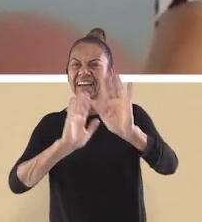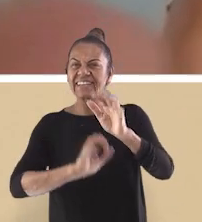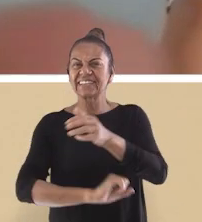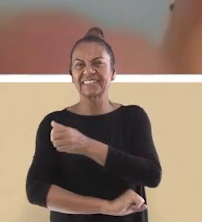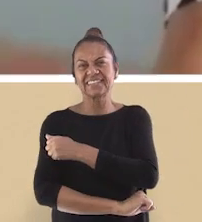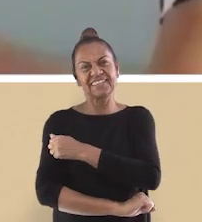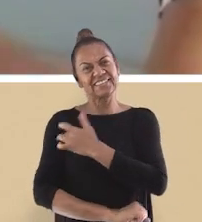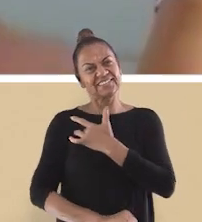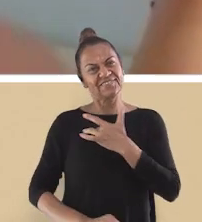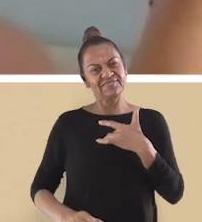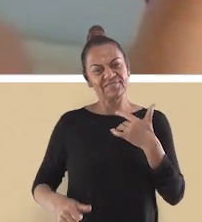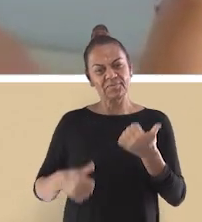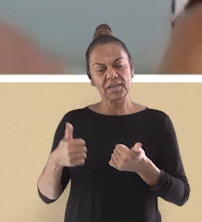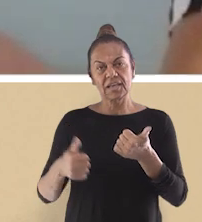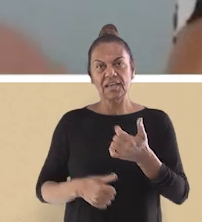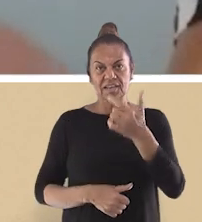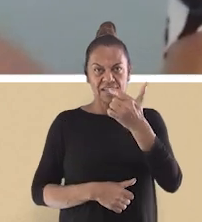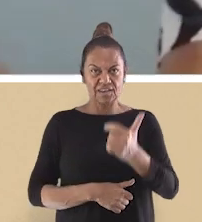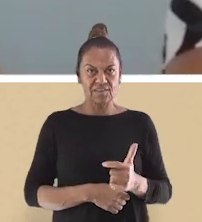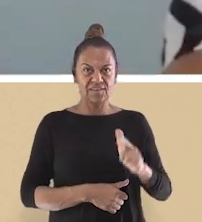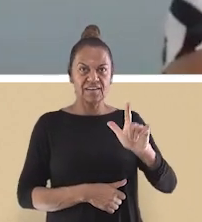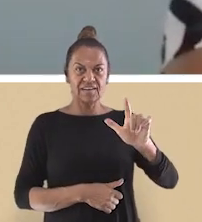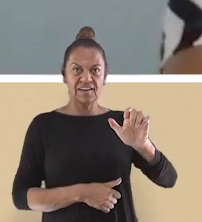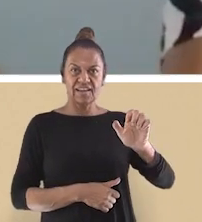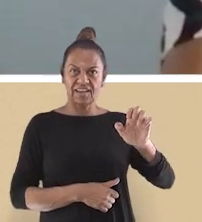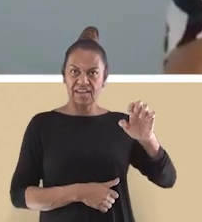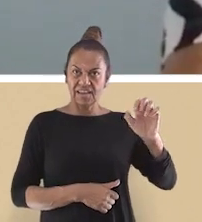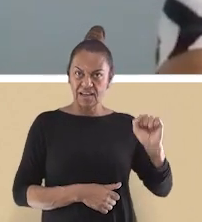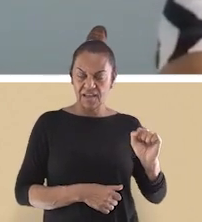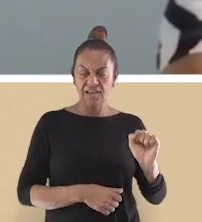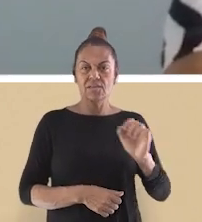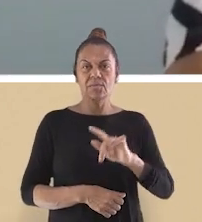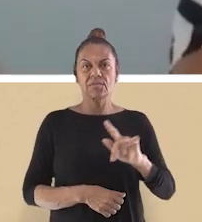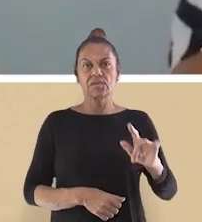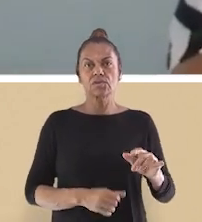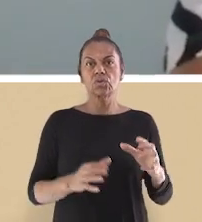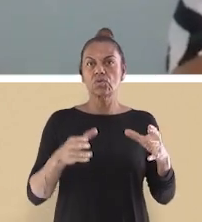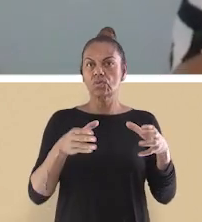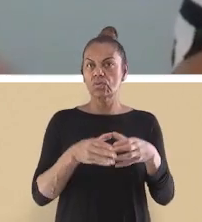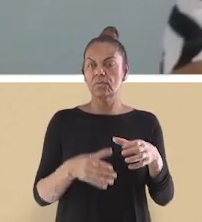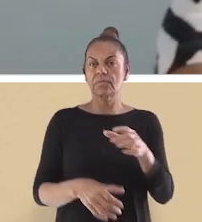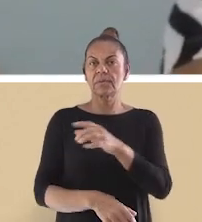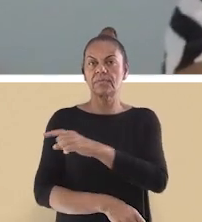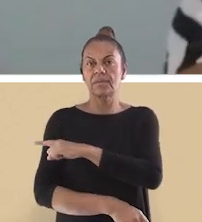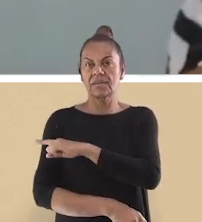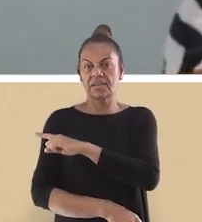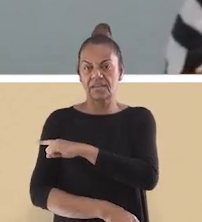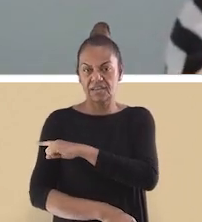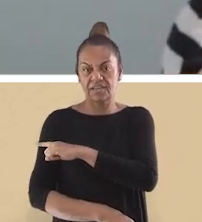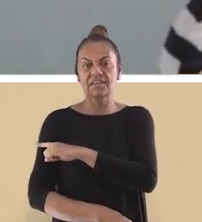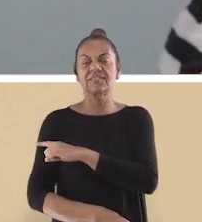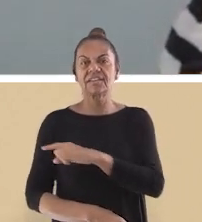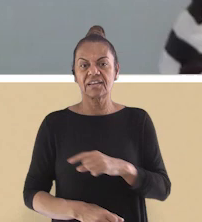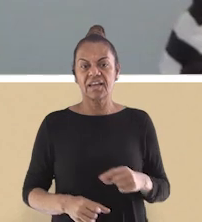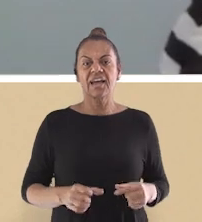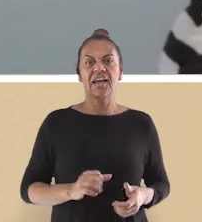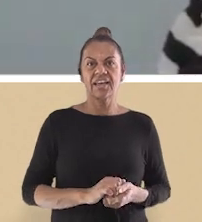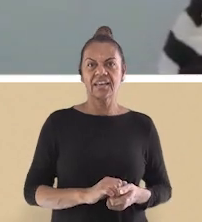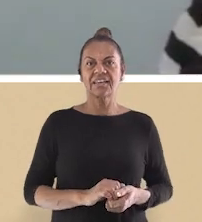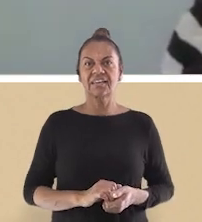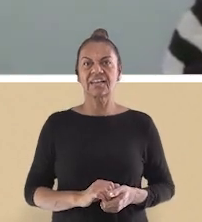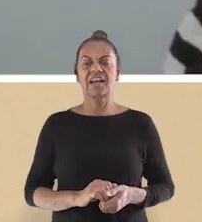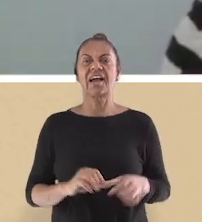Olá, estudantes, tudo bem? Eu sou Leia, professora do primeiro ano da MF Padre